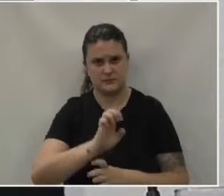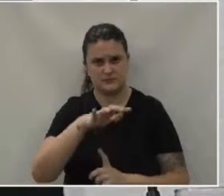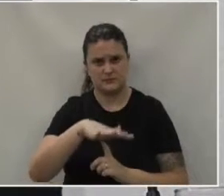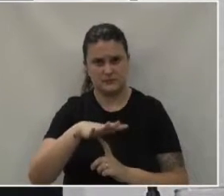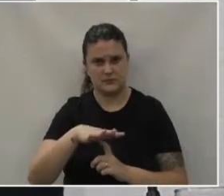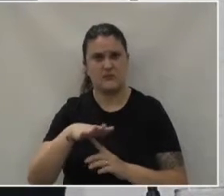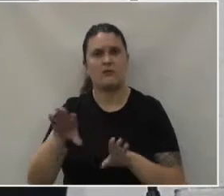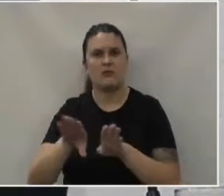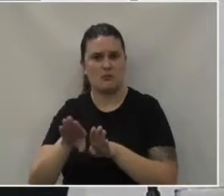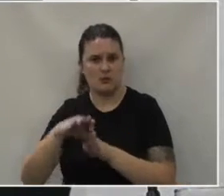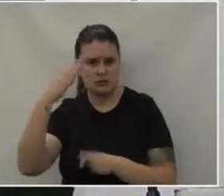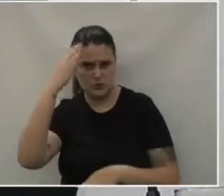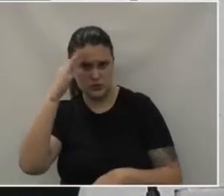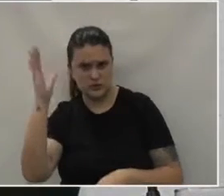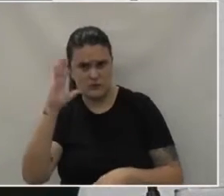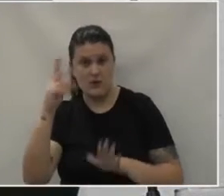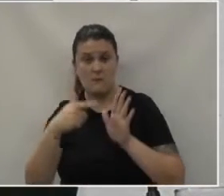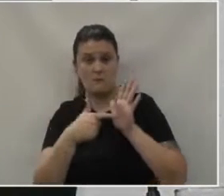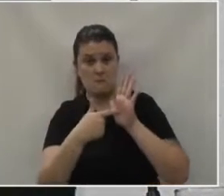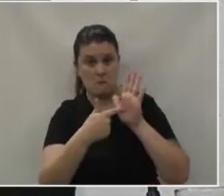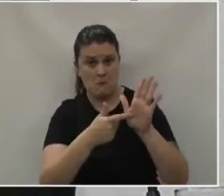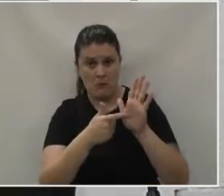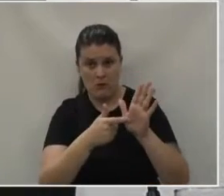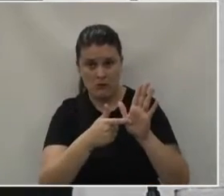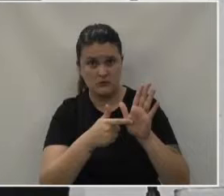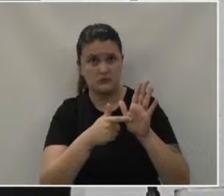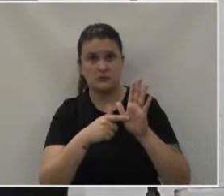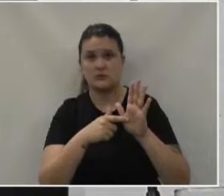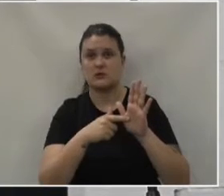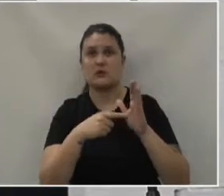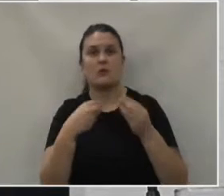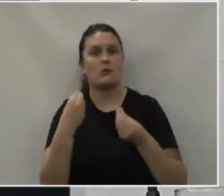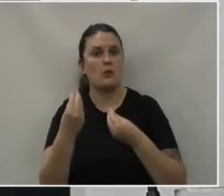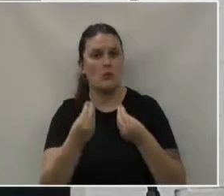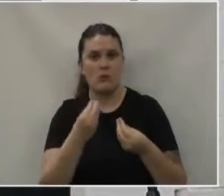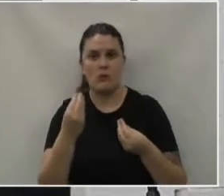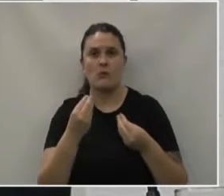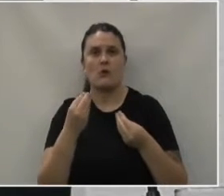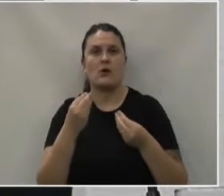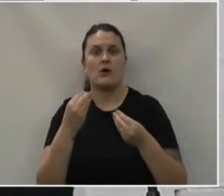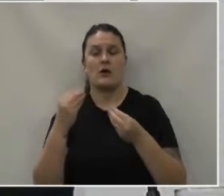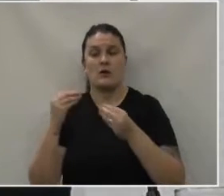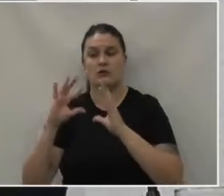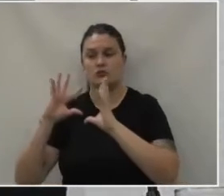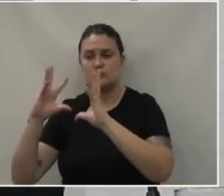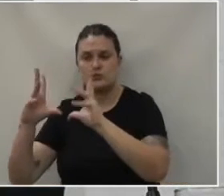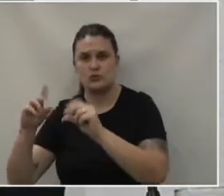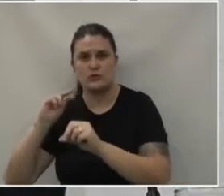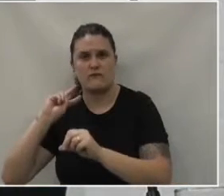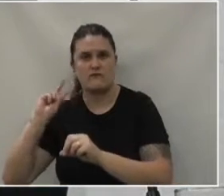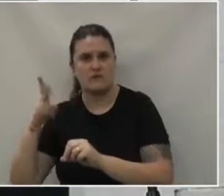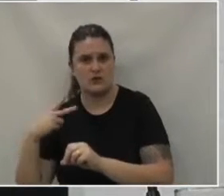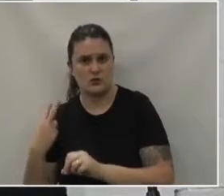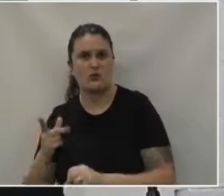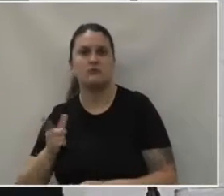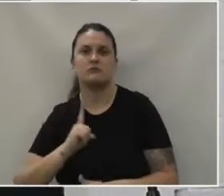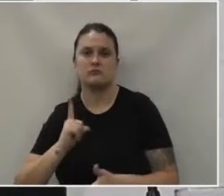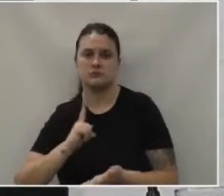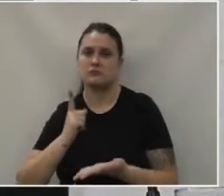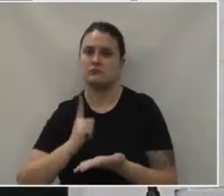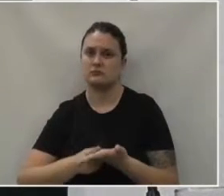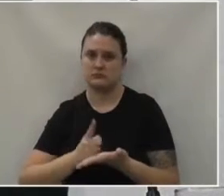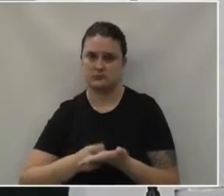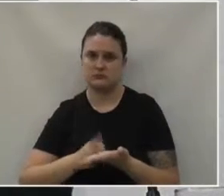capital, é uma demonstração inequívoca do compromisso dos legisladores municipais com